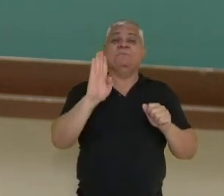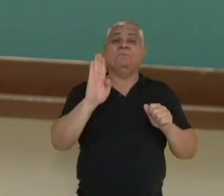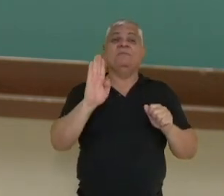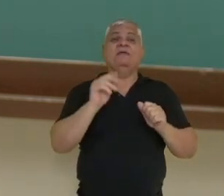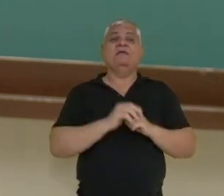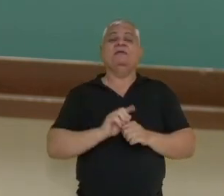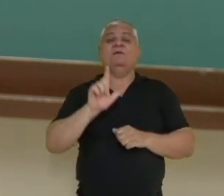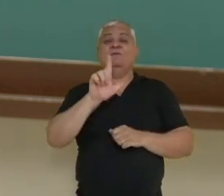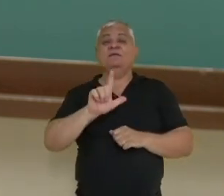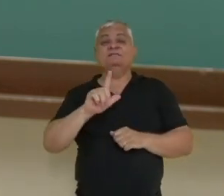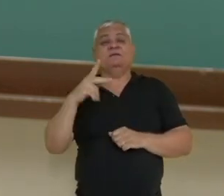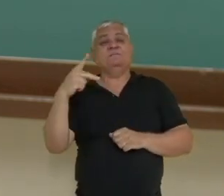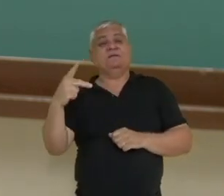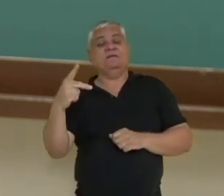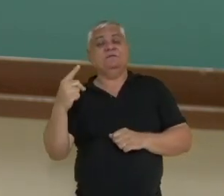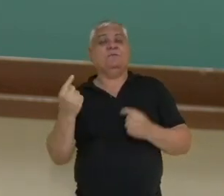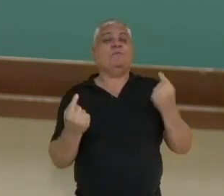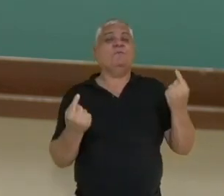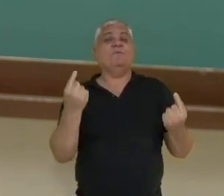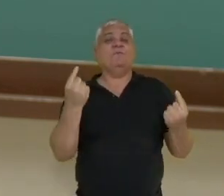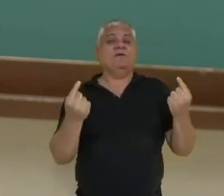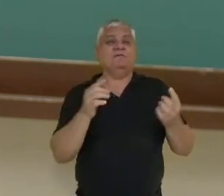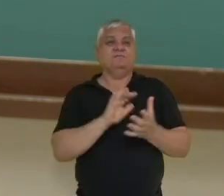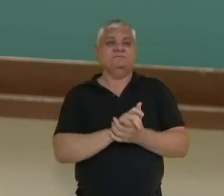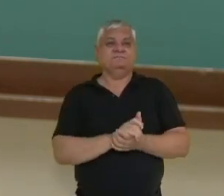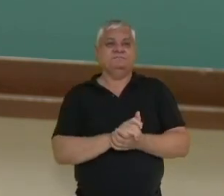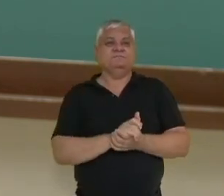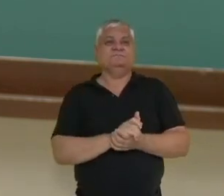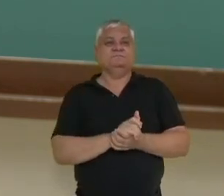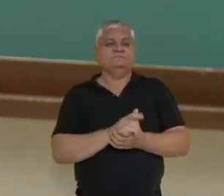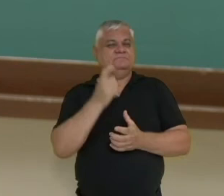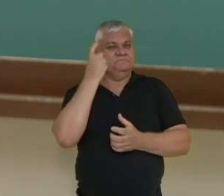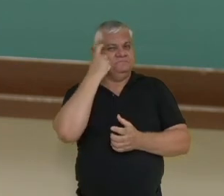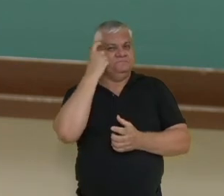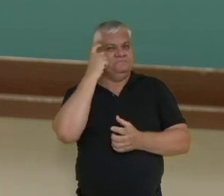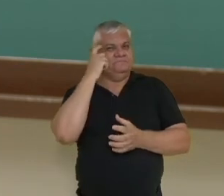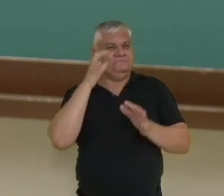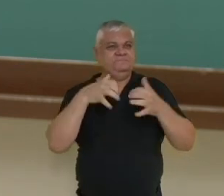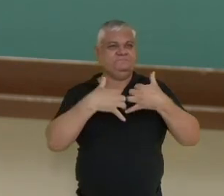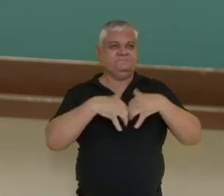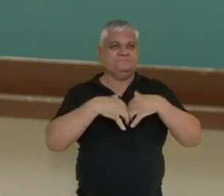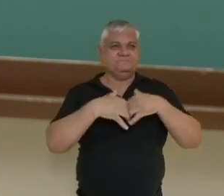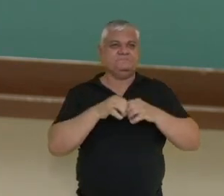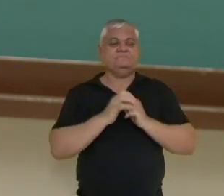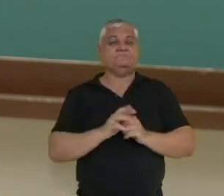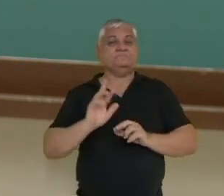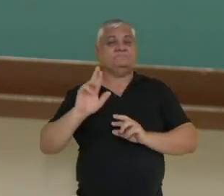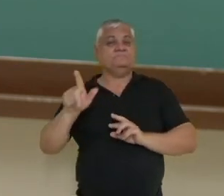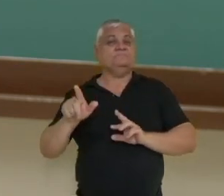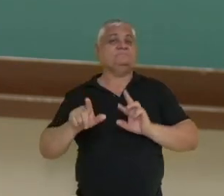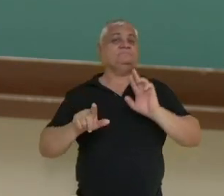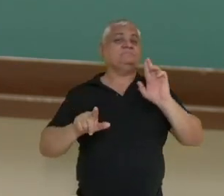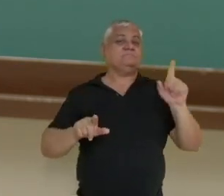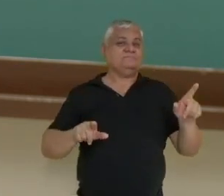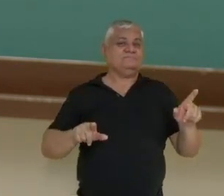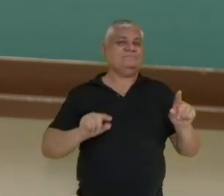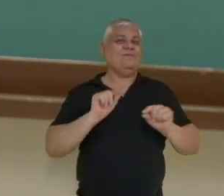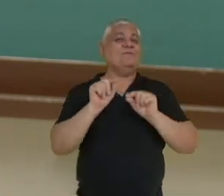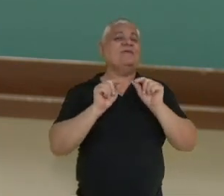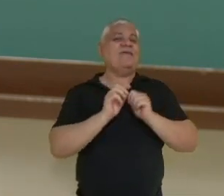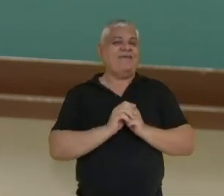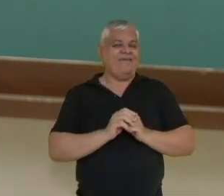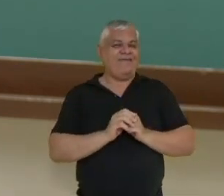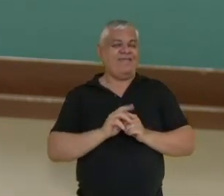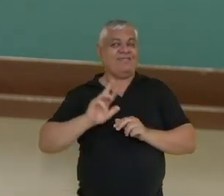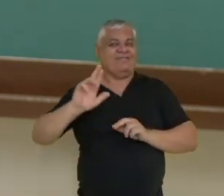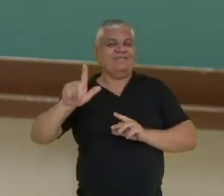dupla B, Luísa e Pedro, tá? Então pensa um pouquinho, ó, quando a gente fala em diferença de pontos entre